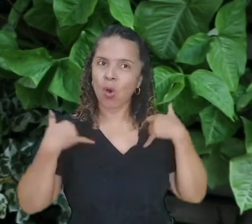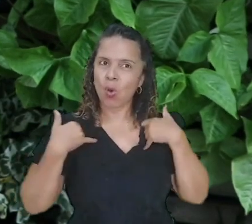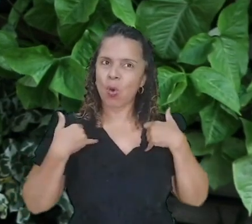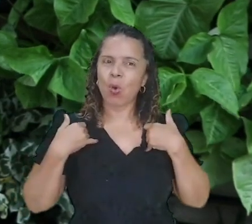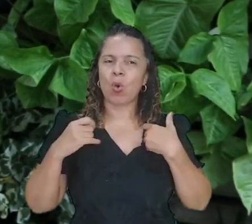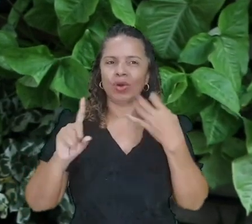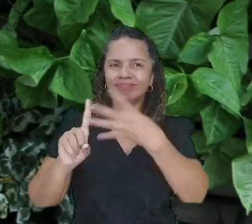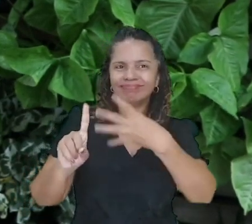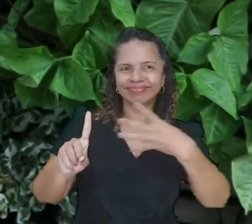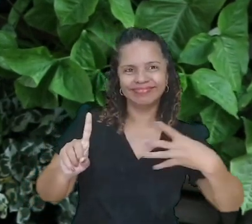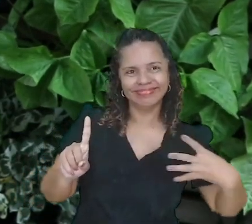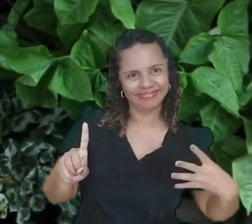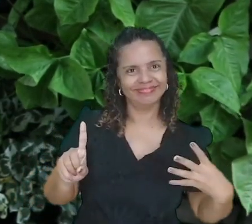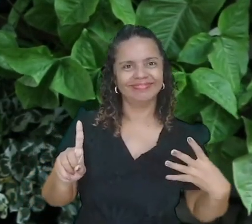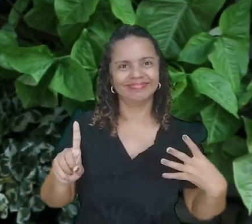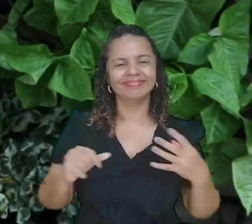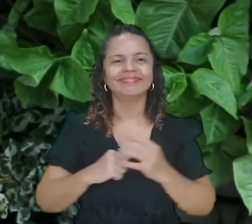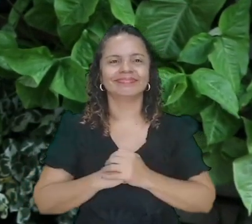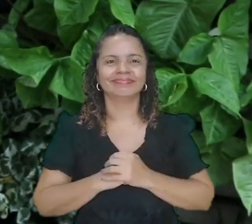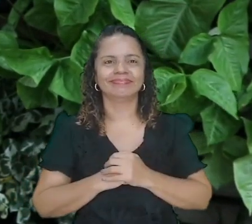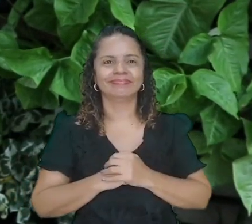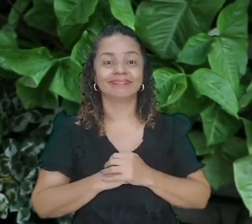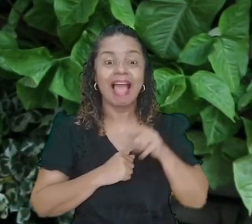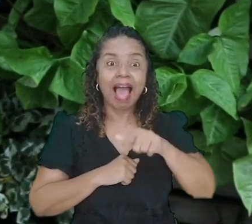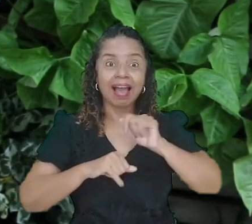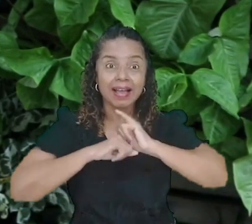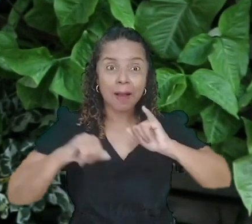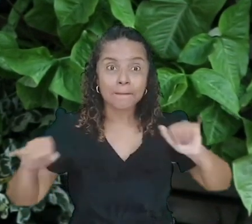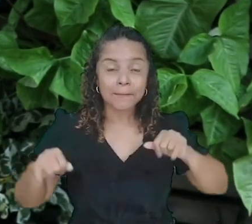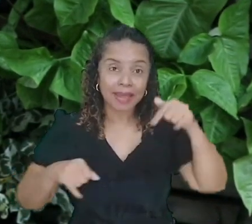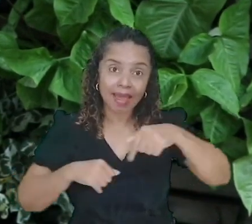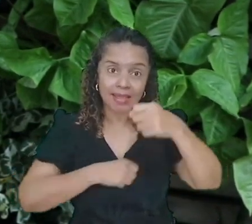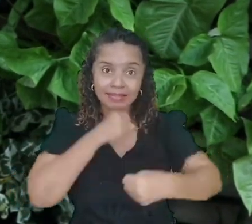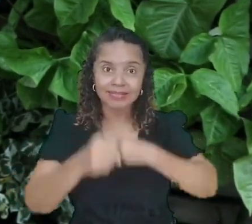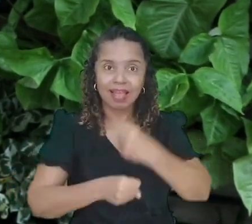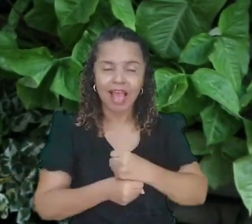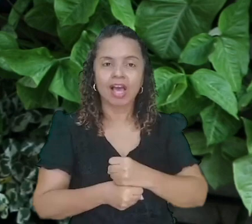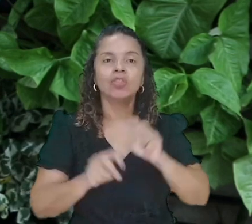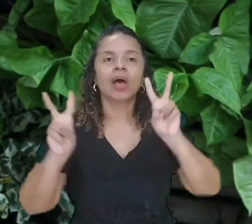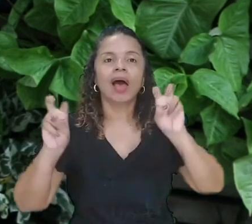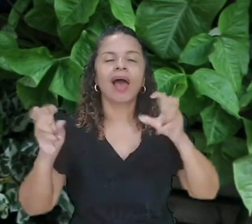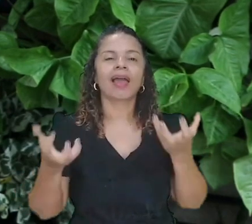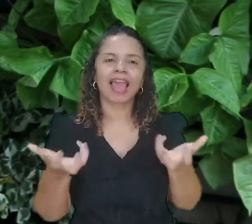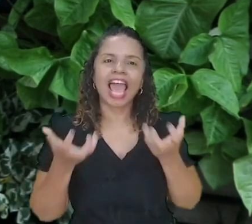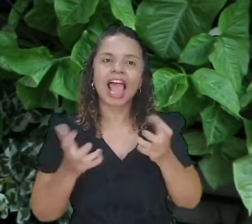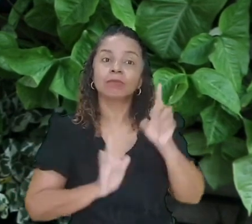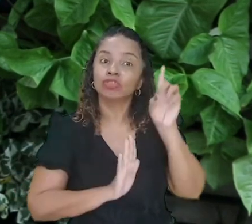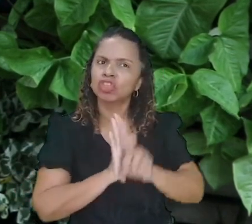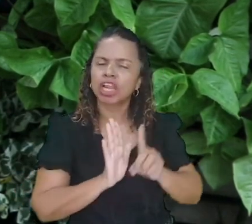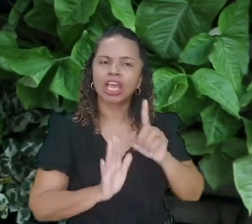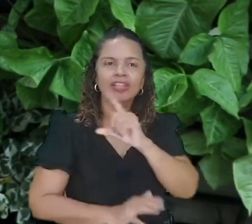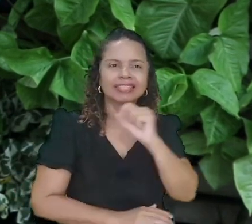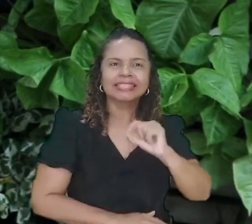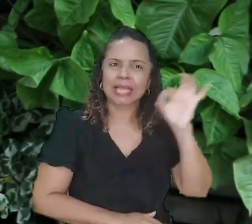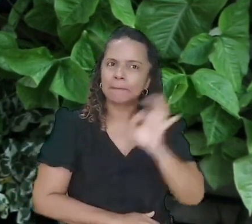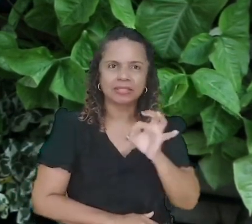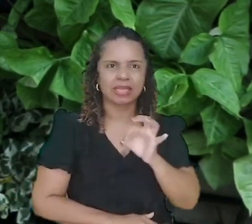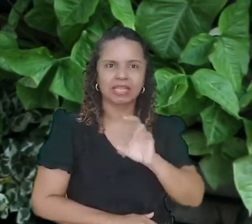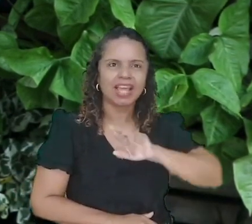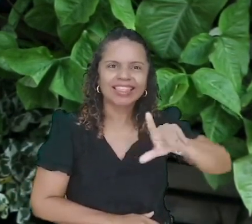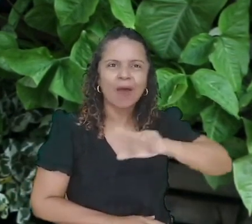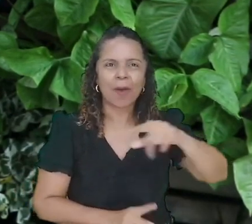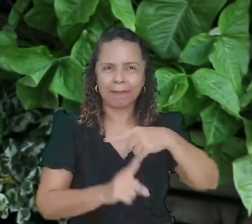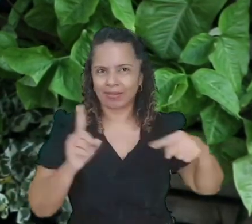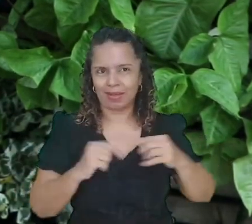do orgulho LGBTQIAP+, a campanha desse ano é Queremos Direito por Inteiro, não pela